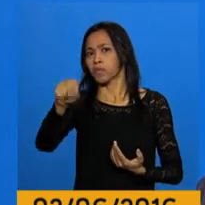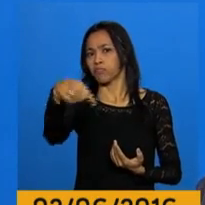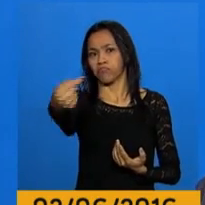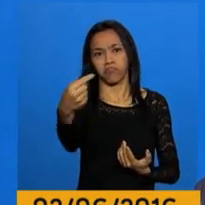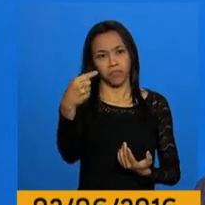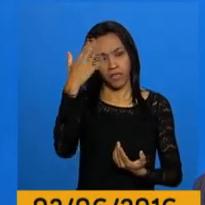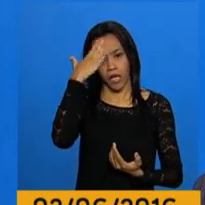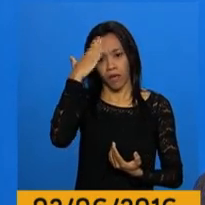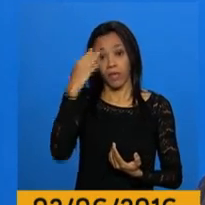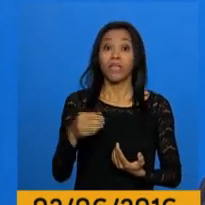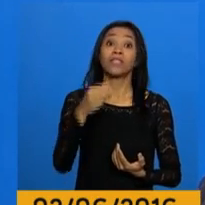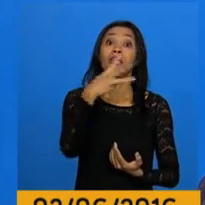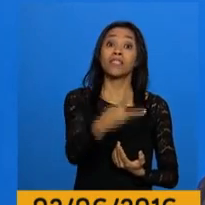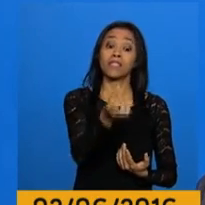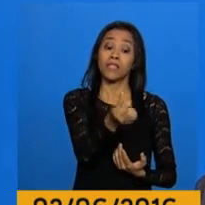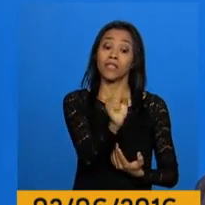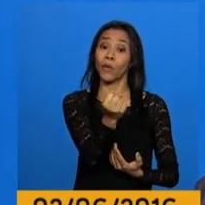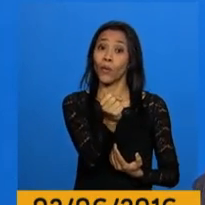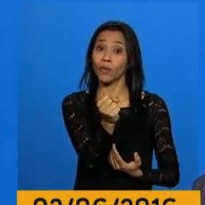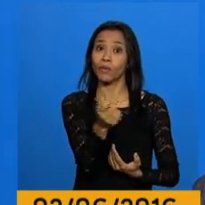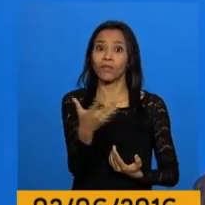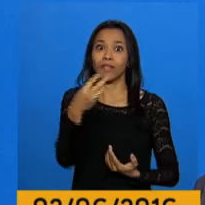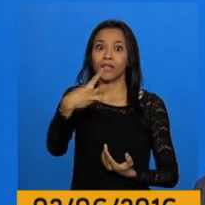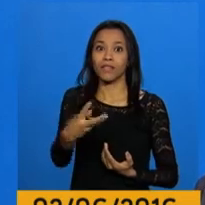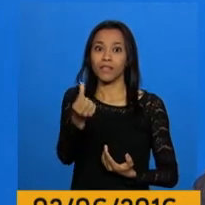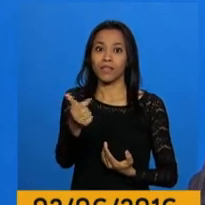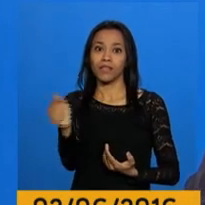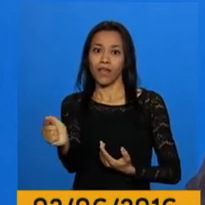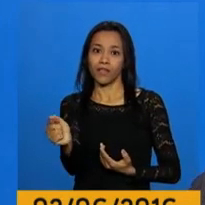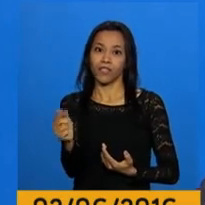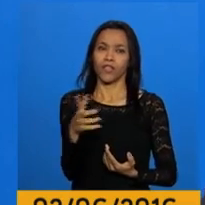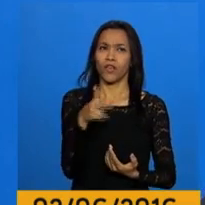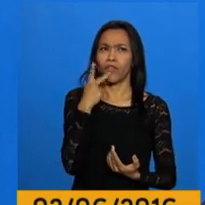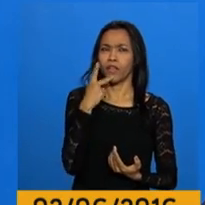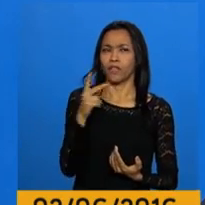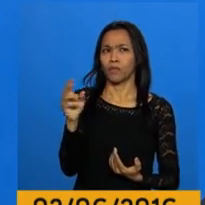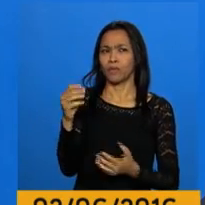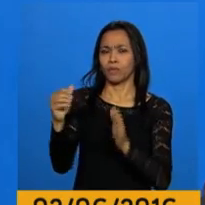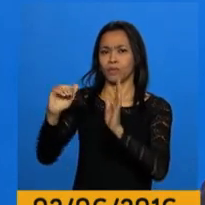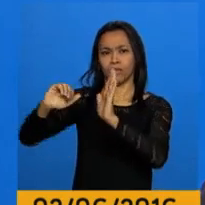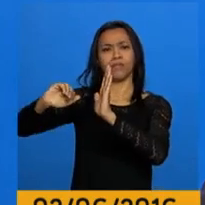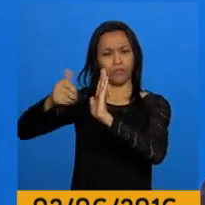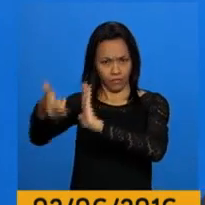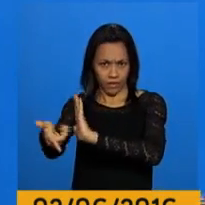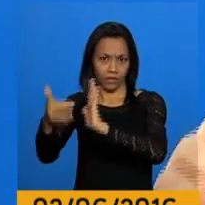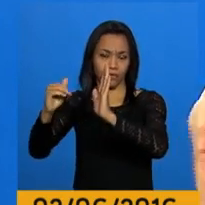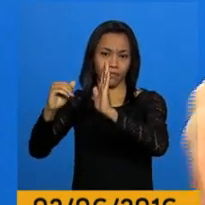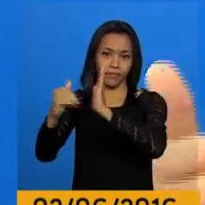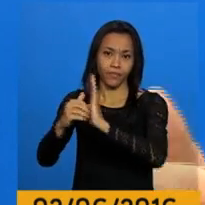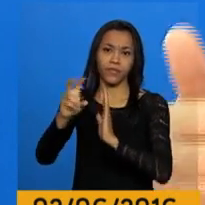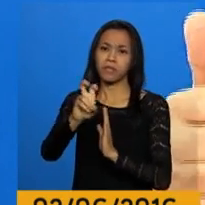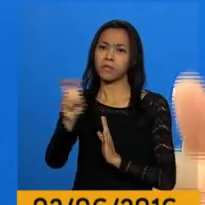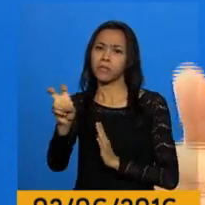Câmara, 368 votos, deu 367. Eu falei no Senado, 55, deu 55. Mas isso a